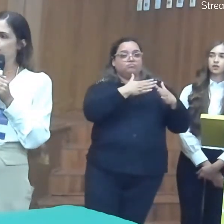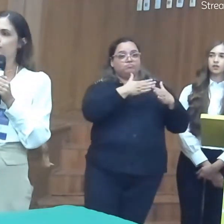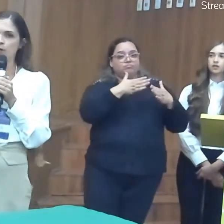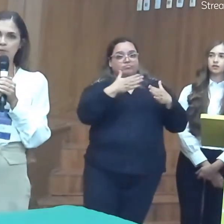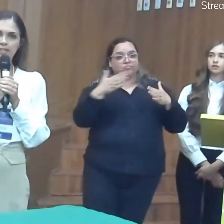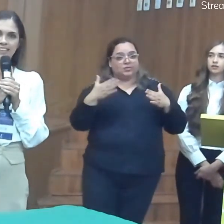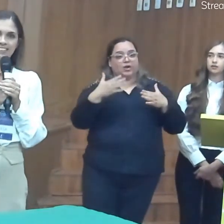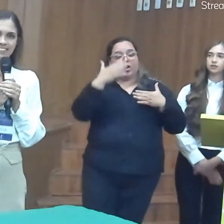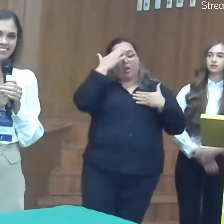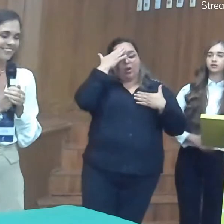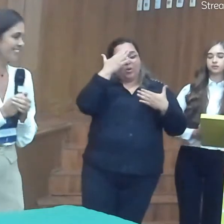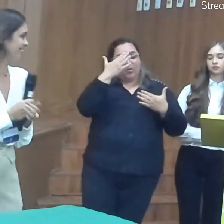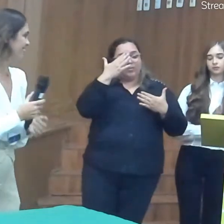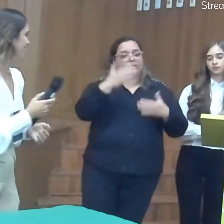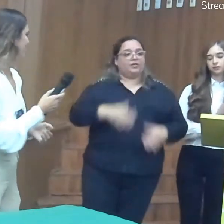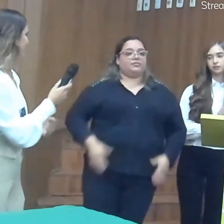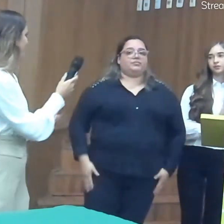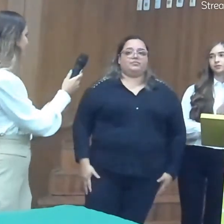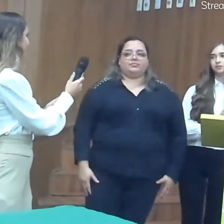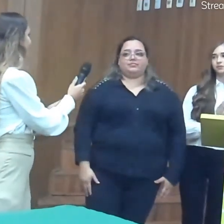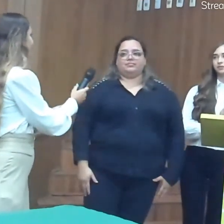isso, e obrigada.